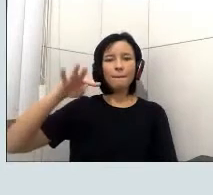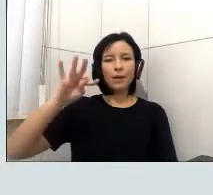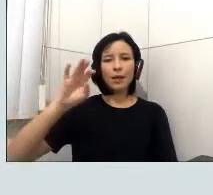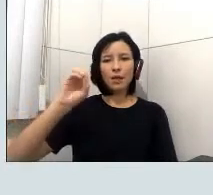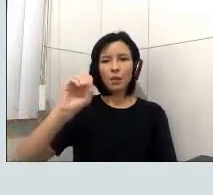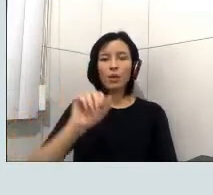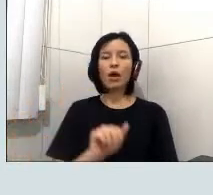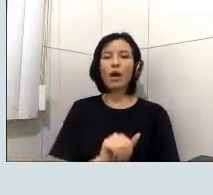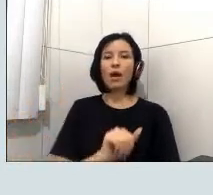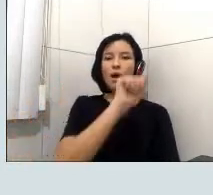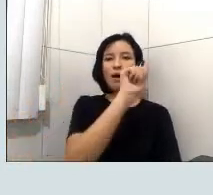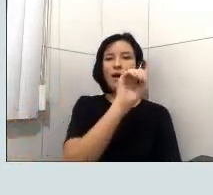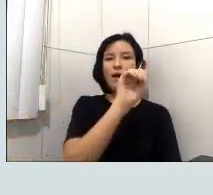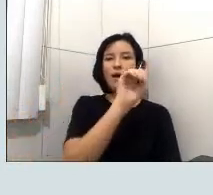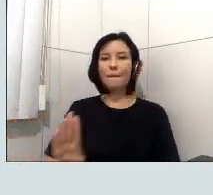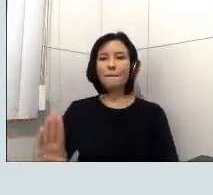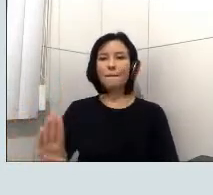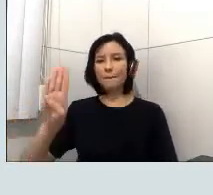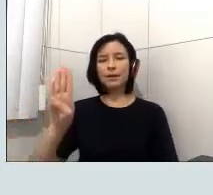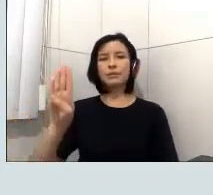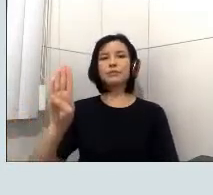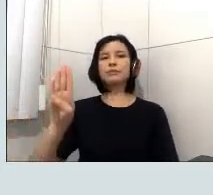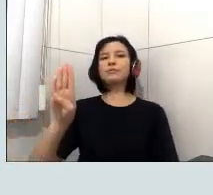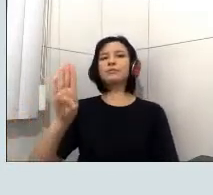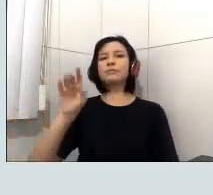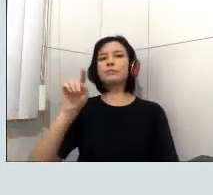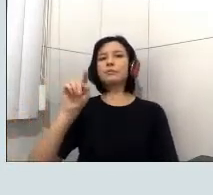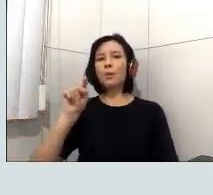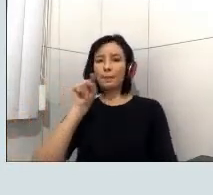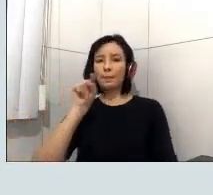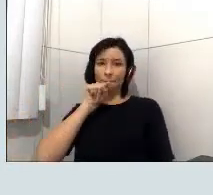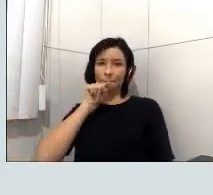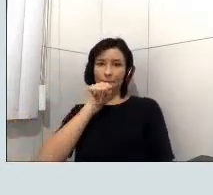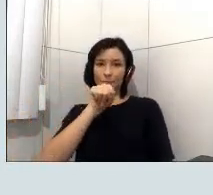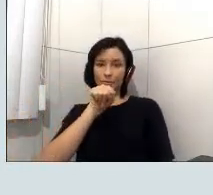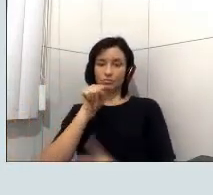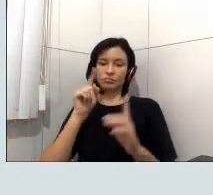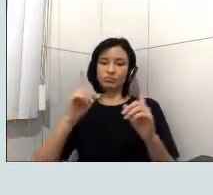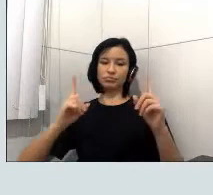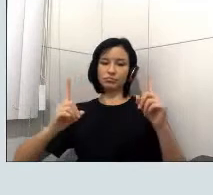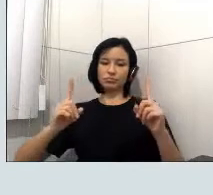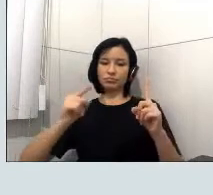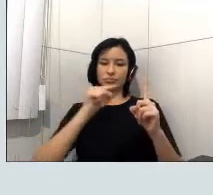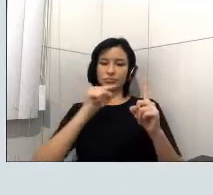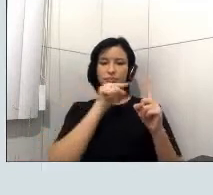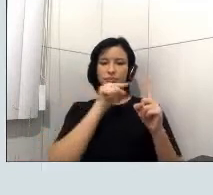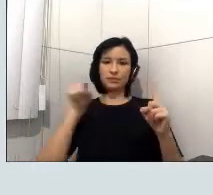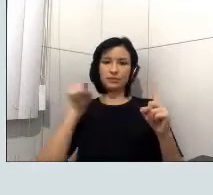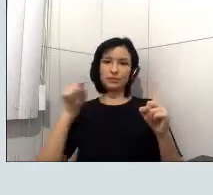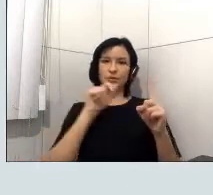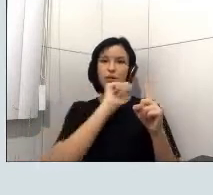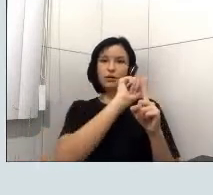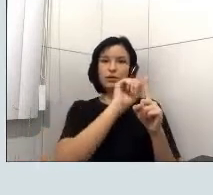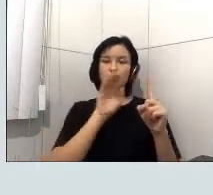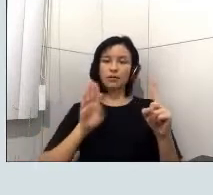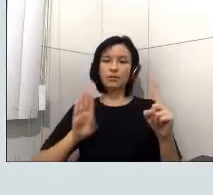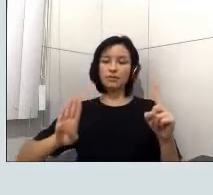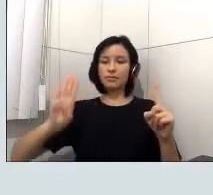ele é representado pela letra M. Um ponto M é ponto médio do segmento